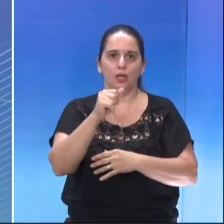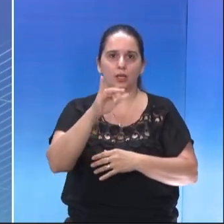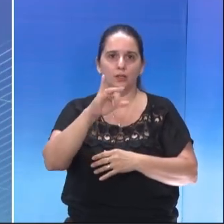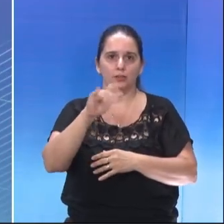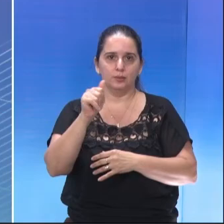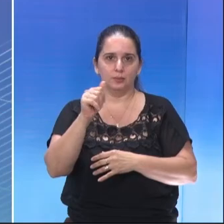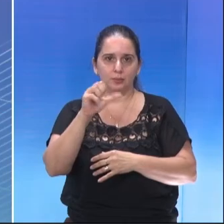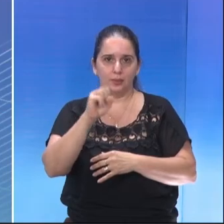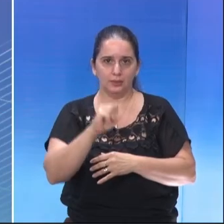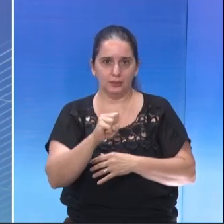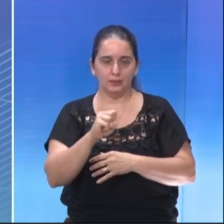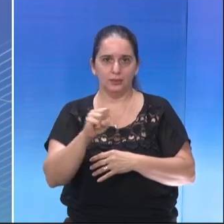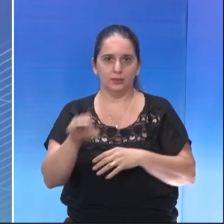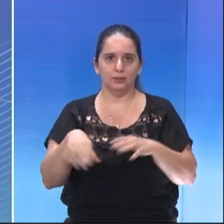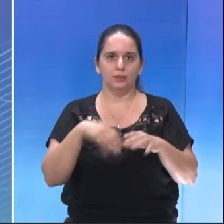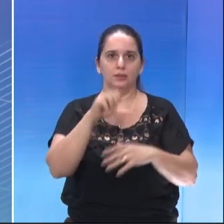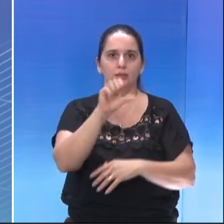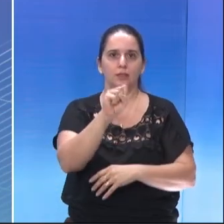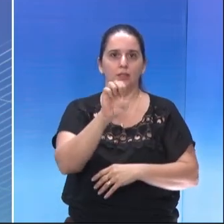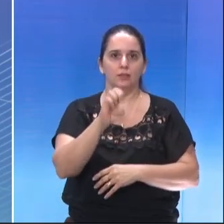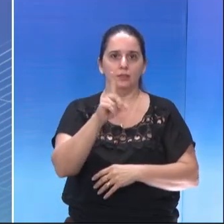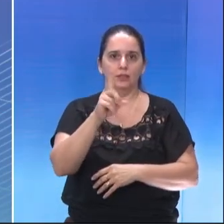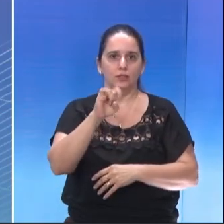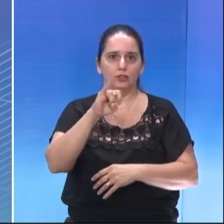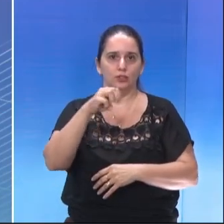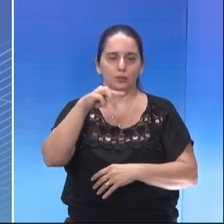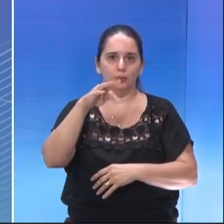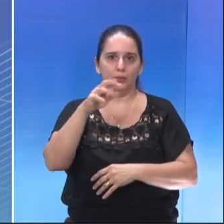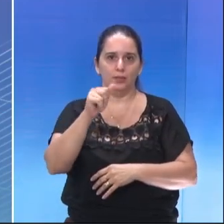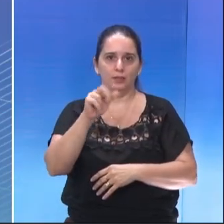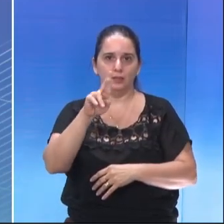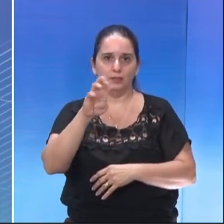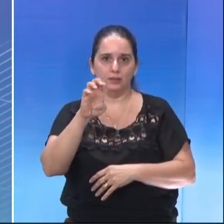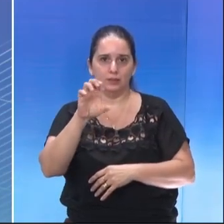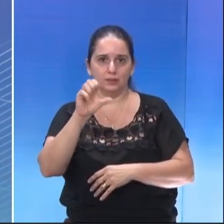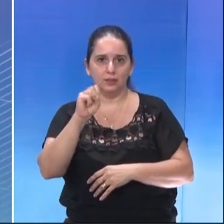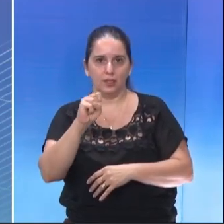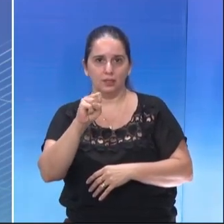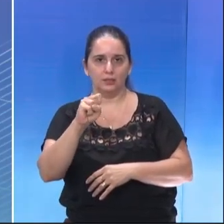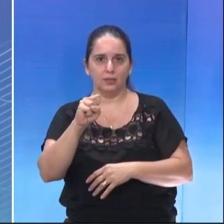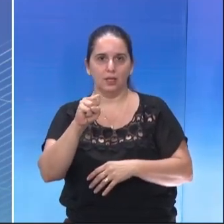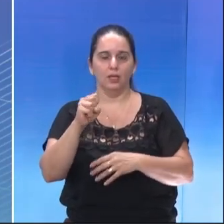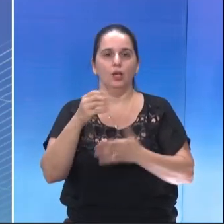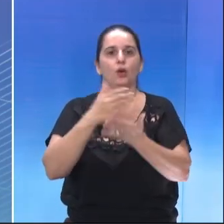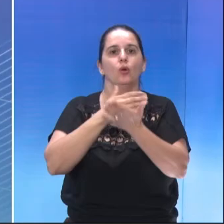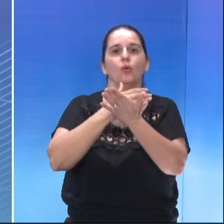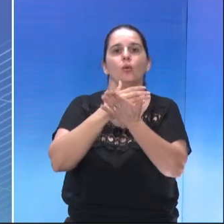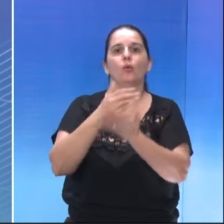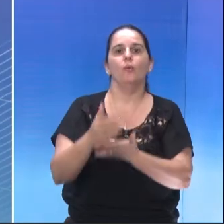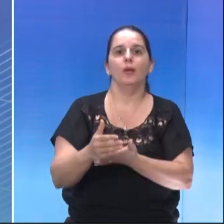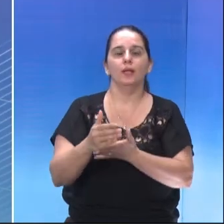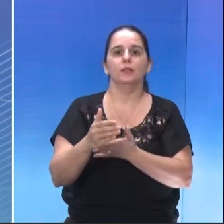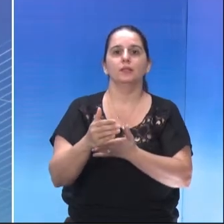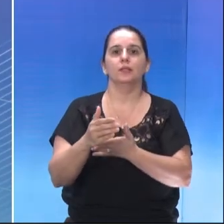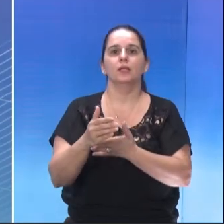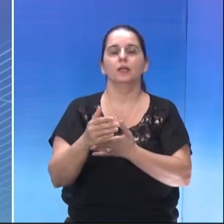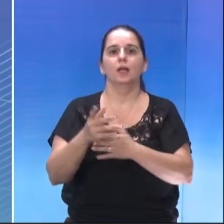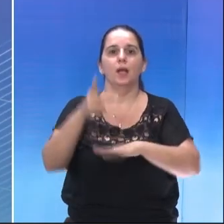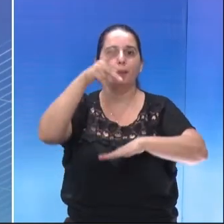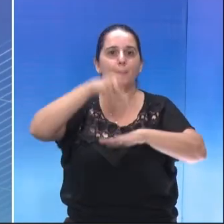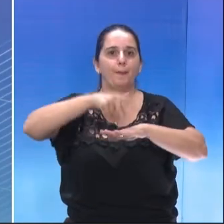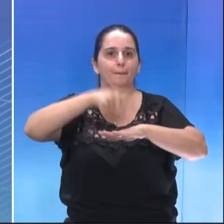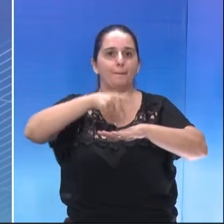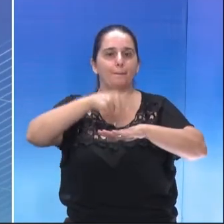bacias sedimentares, a gente tem o surgimento dos combustíveis fósseis, tá bom? Então, quando a gente fala dos combustíveis fósseis, nós estamos falando do petróleo, do